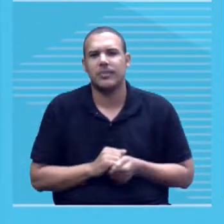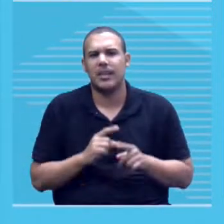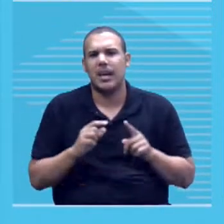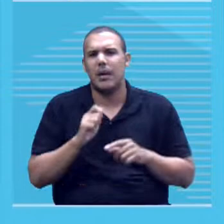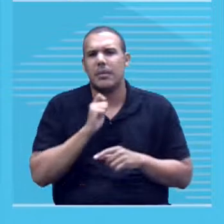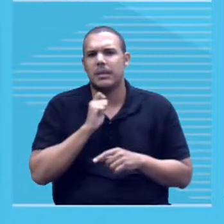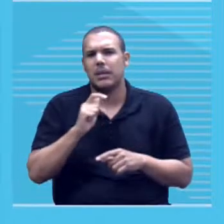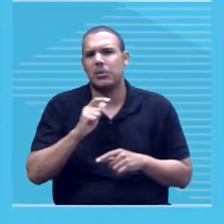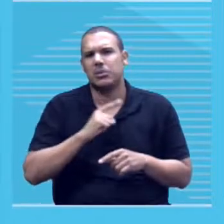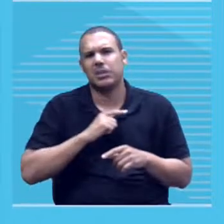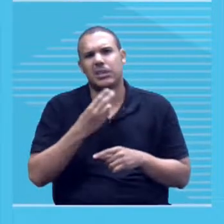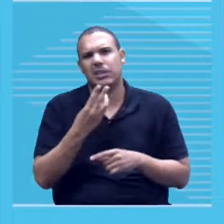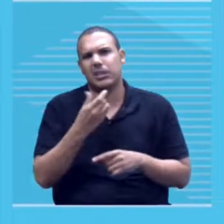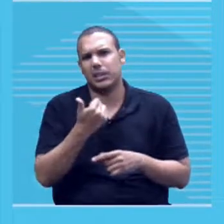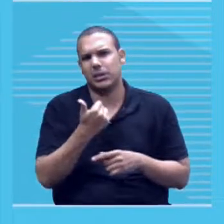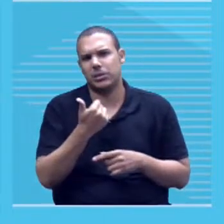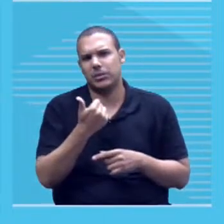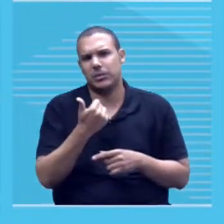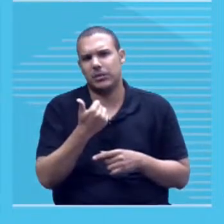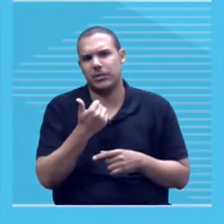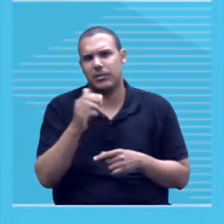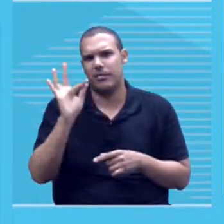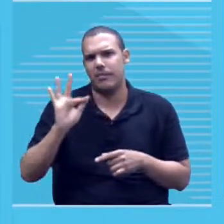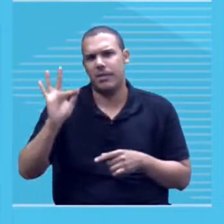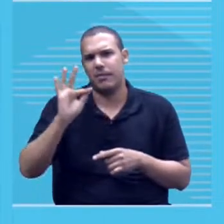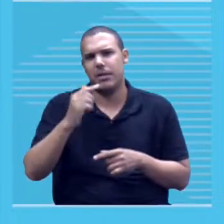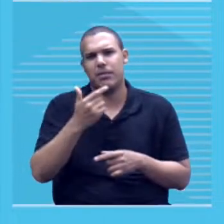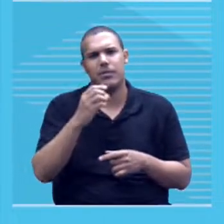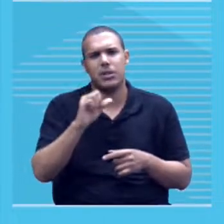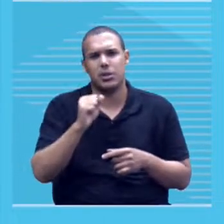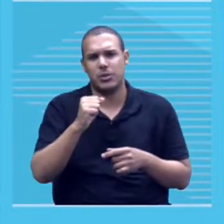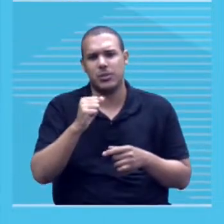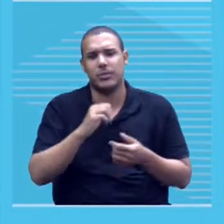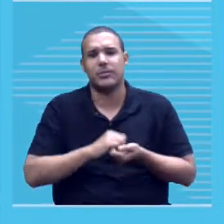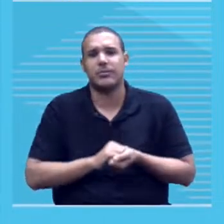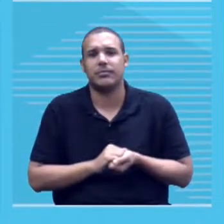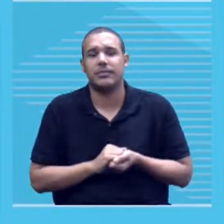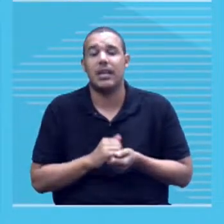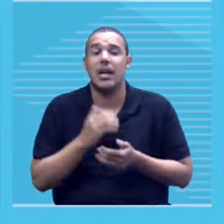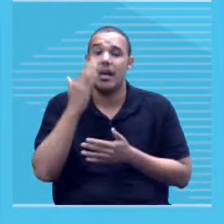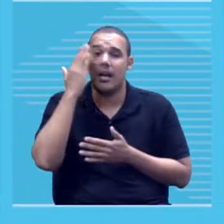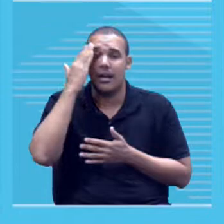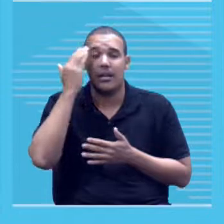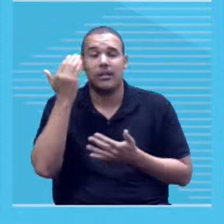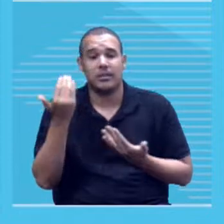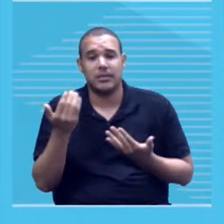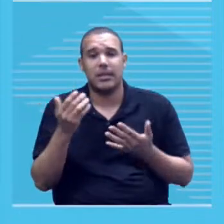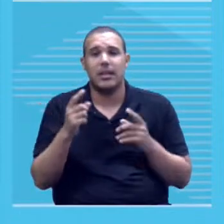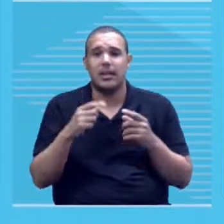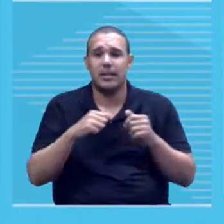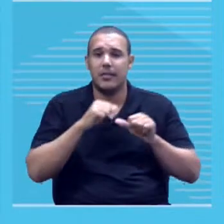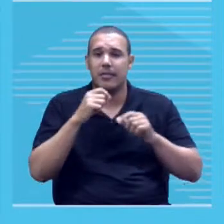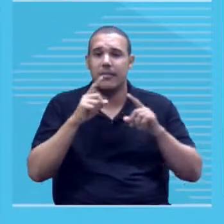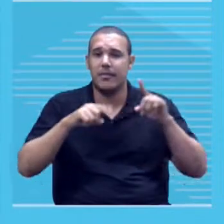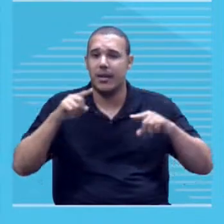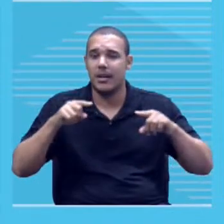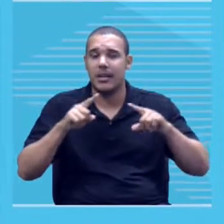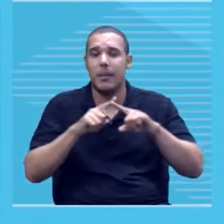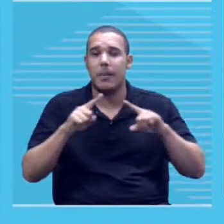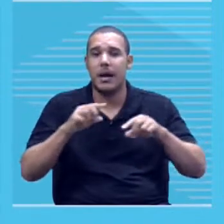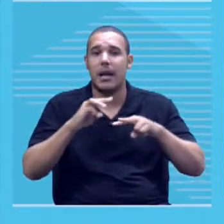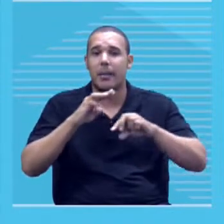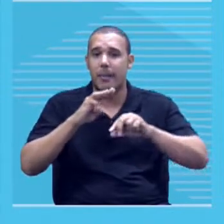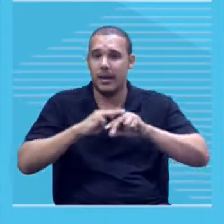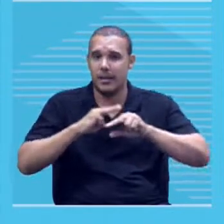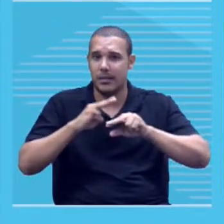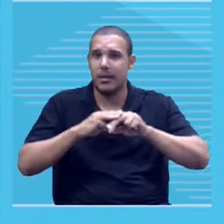tem 31. E fevereiro tem 28. Eu sei, a gente sabe que os meses variam, né? Mas para matemática a